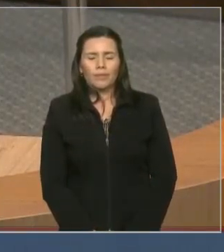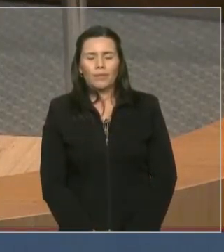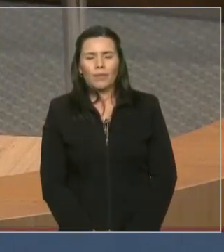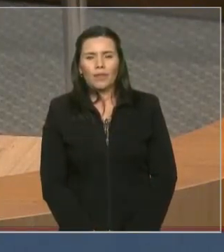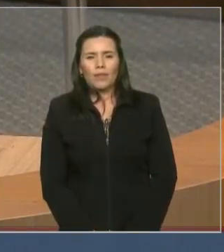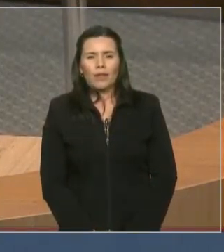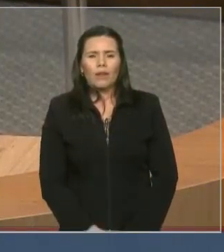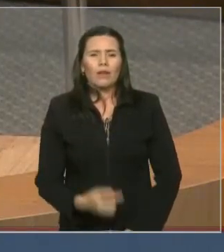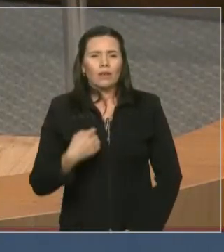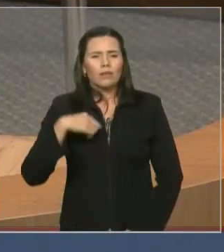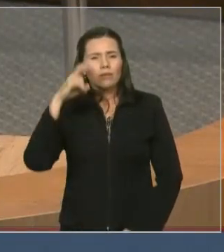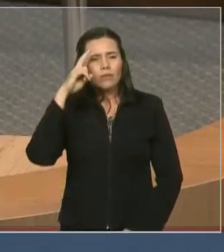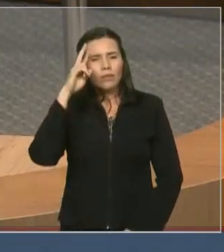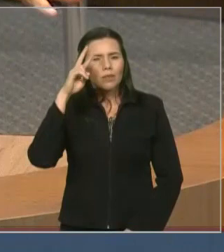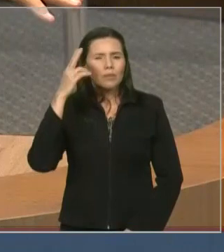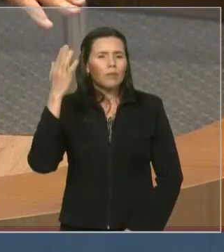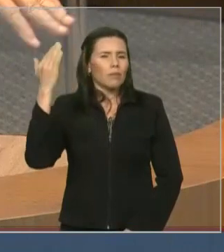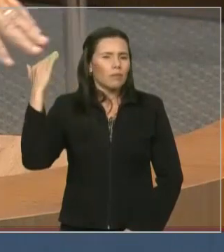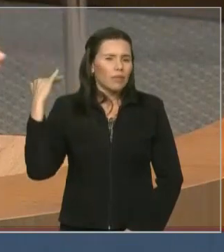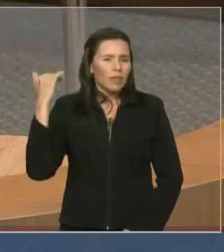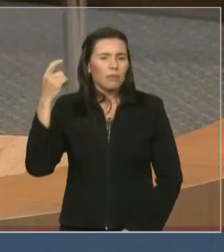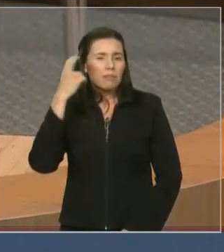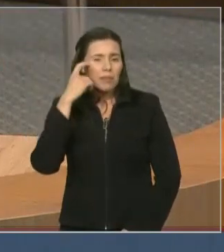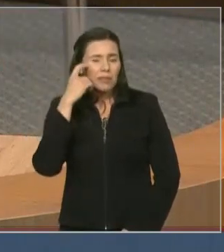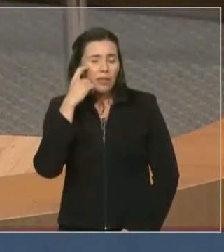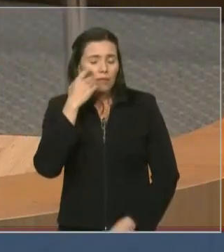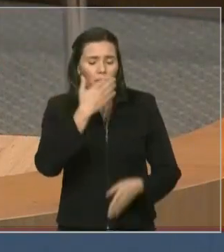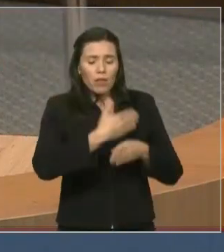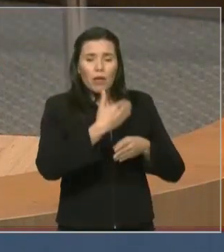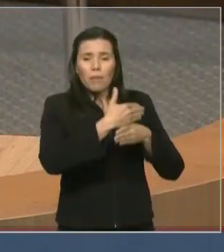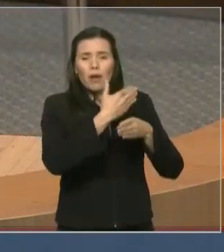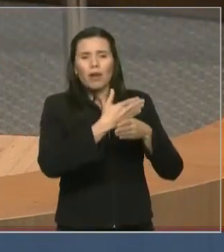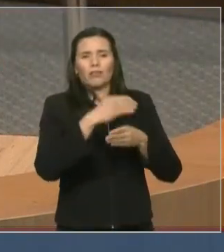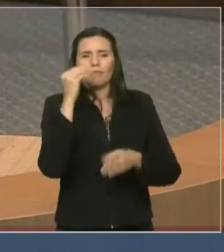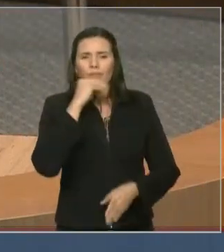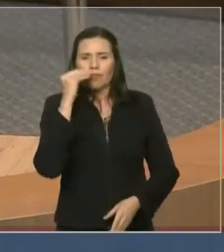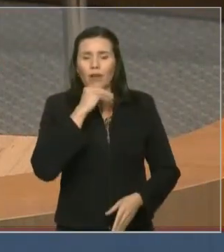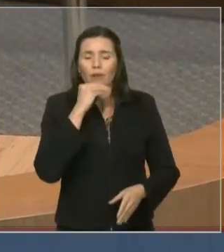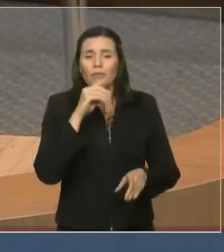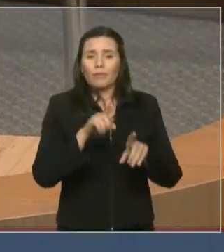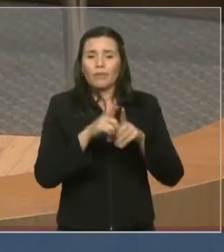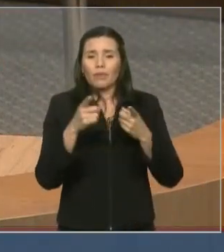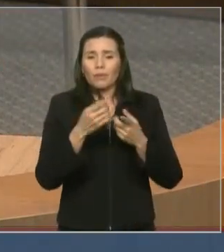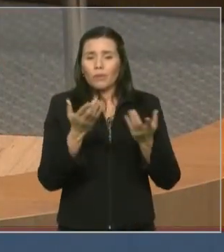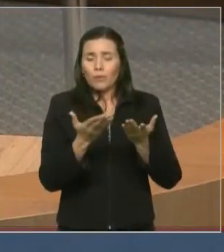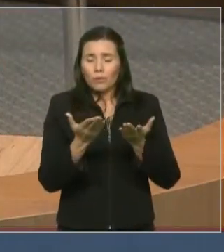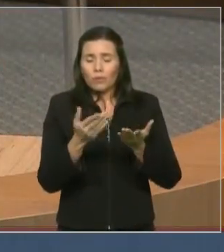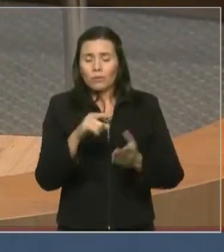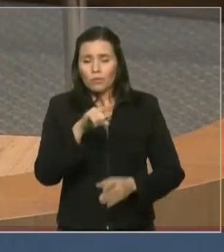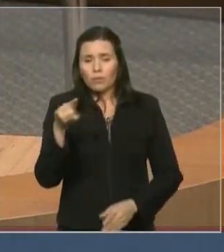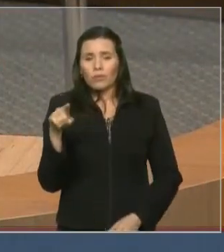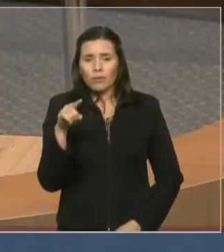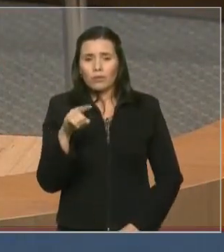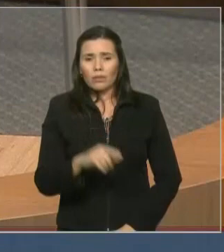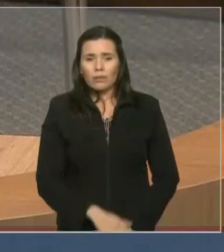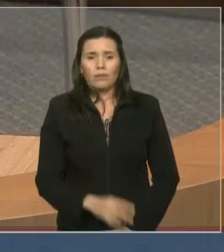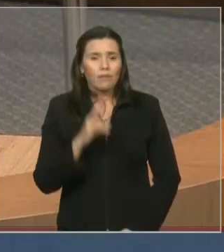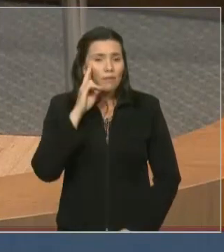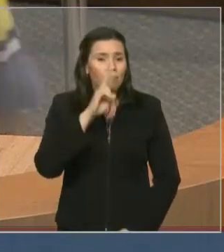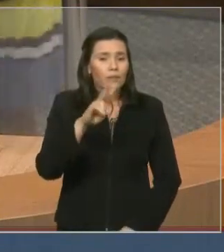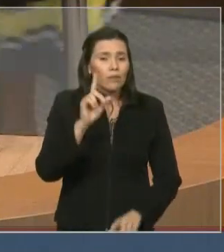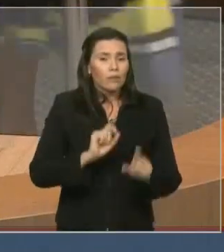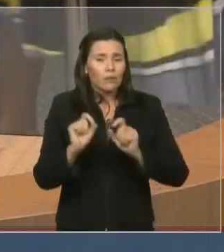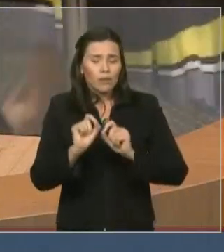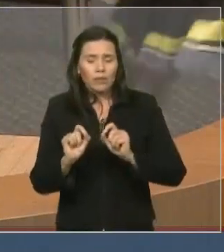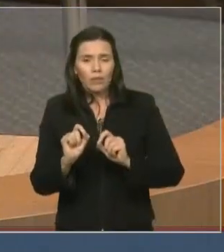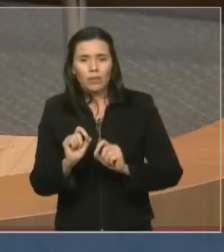barragem, como se viu. Uma barragem que está num ponto alto e aqui embaixo está o dormitório, está aqui o restaurante, bem